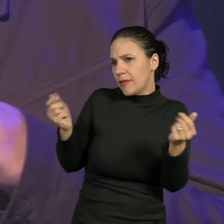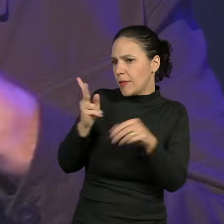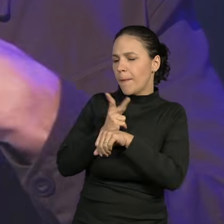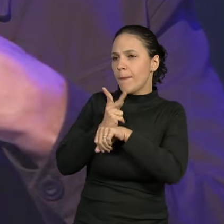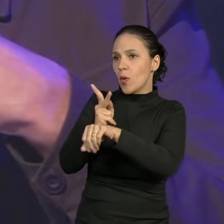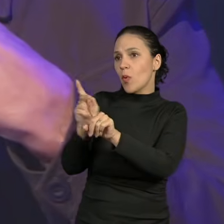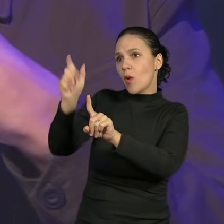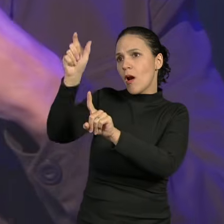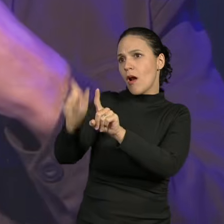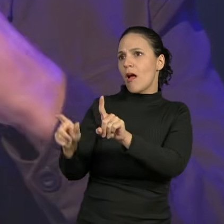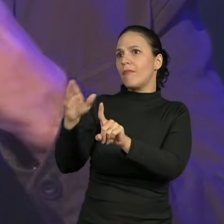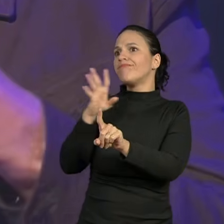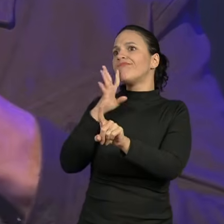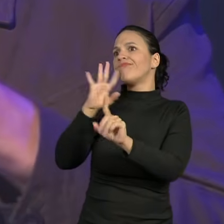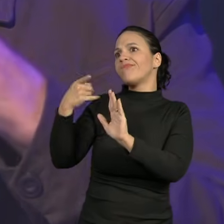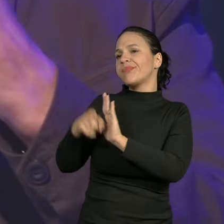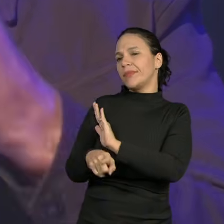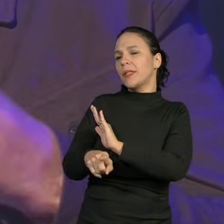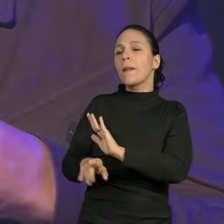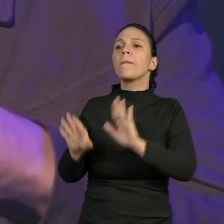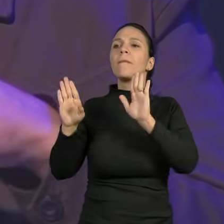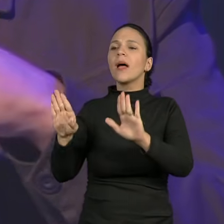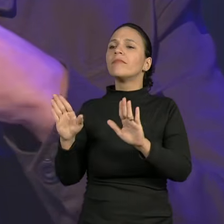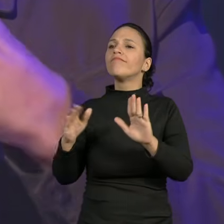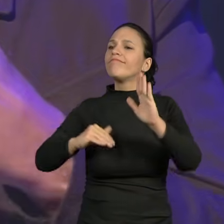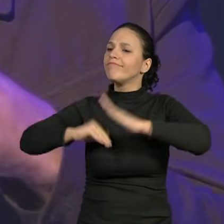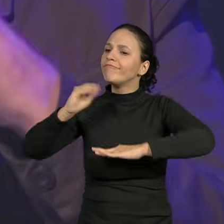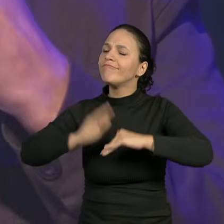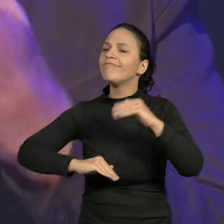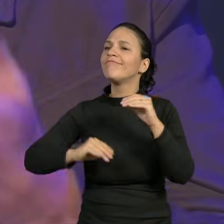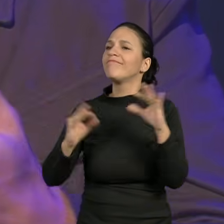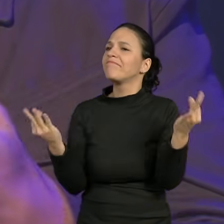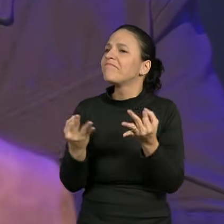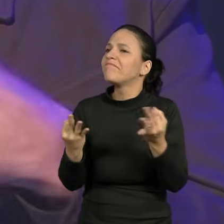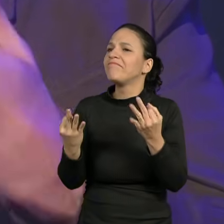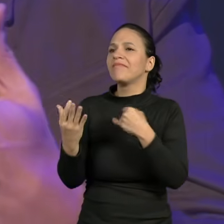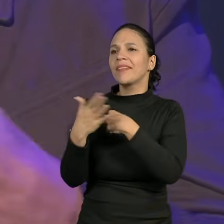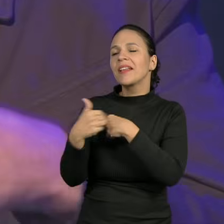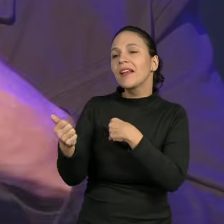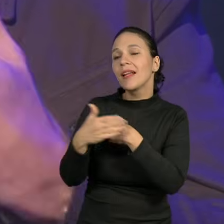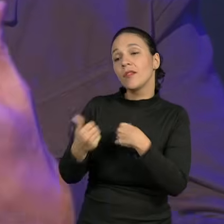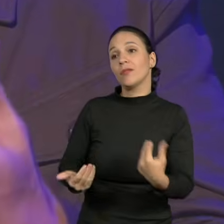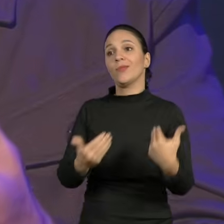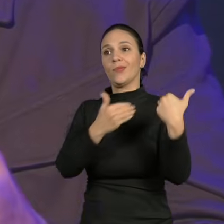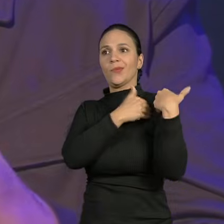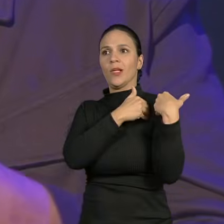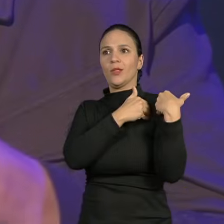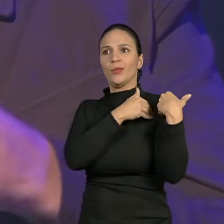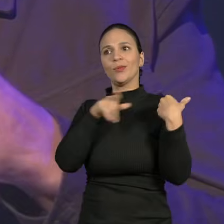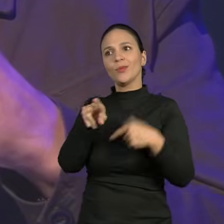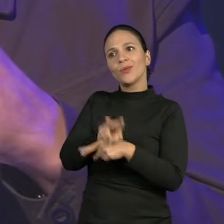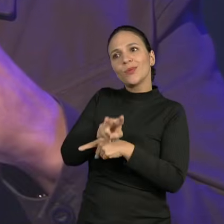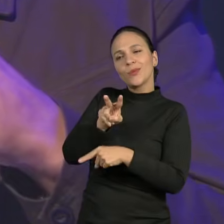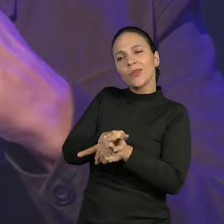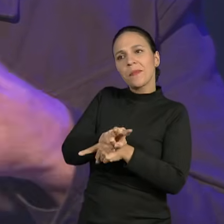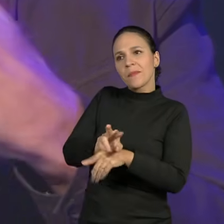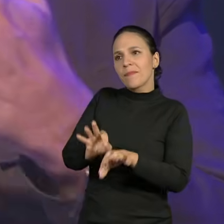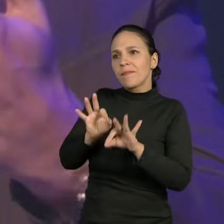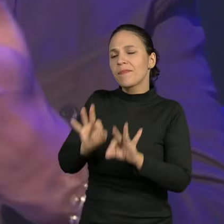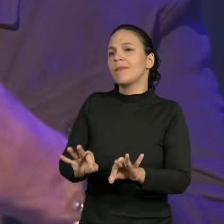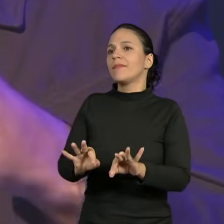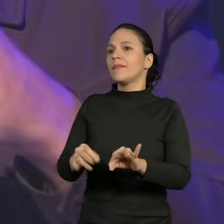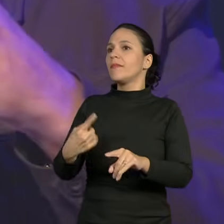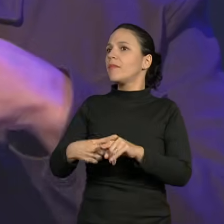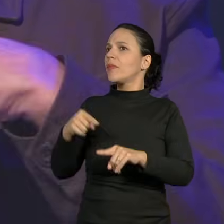acho que o principal é fazer bem feito, com carinho, a responsabilidade que a gente tem, né, o cuidado de fazer, né,